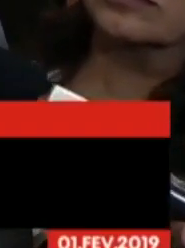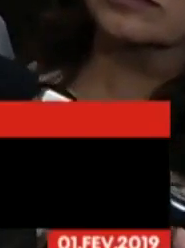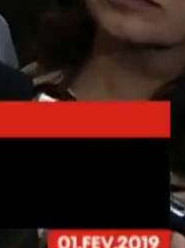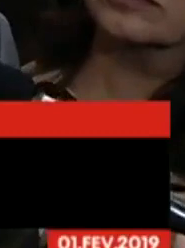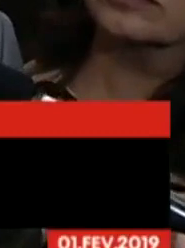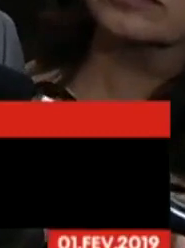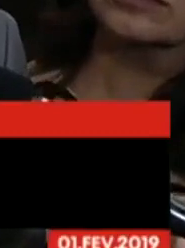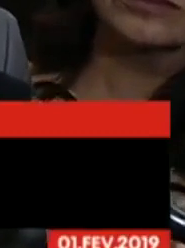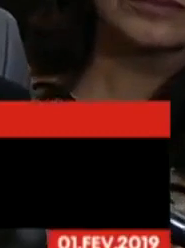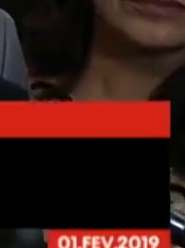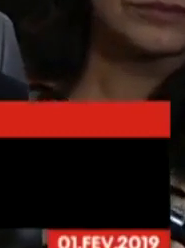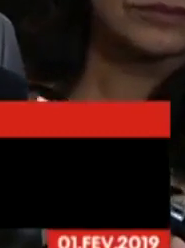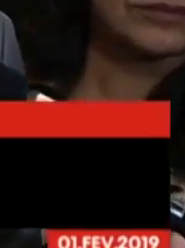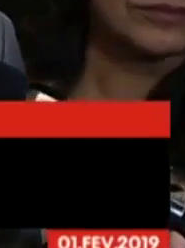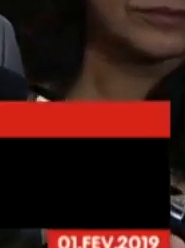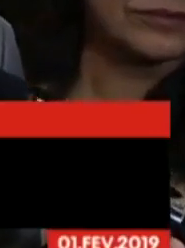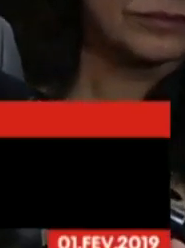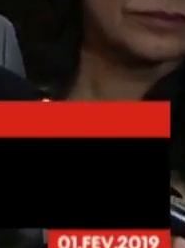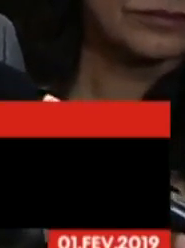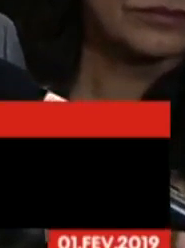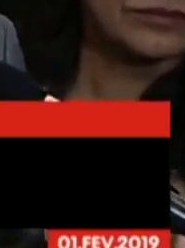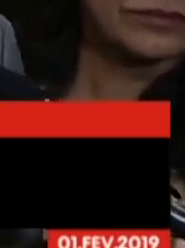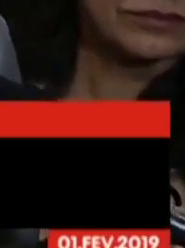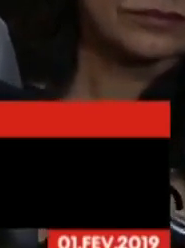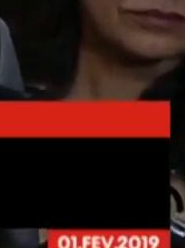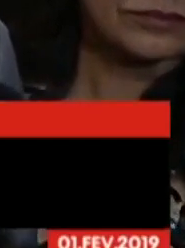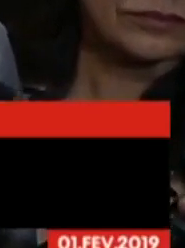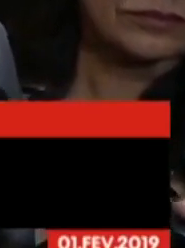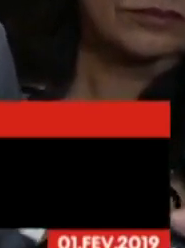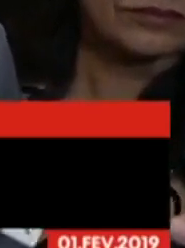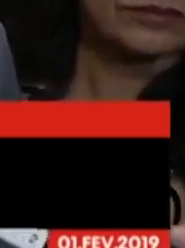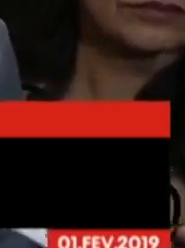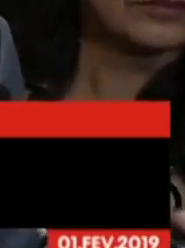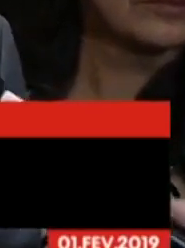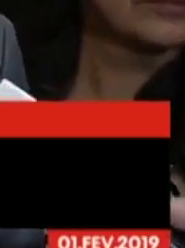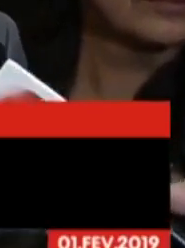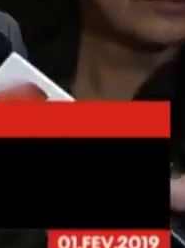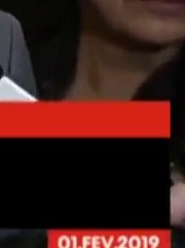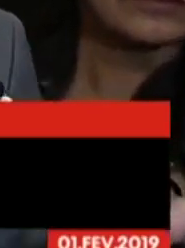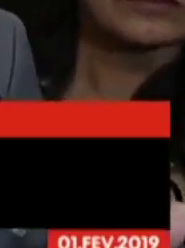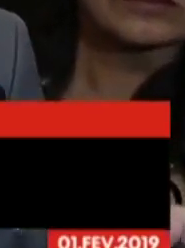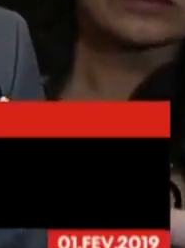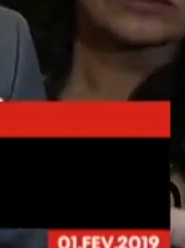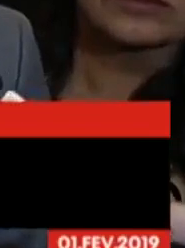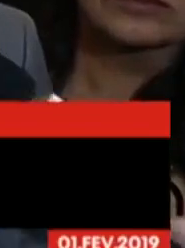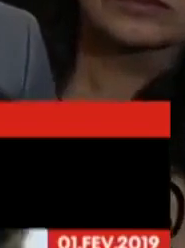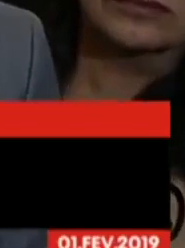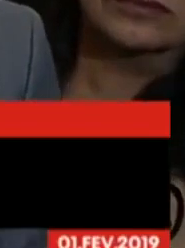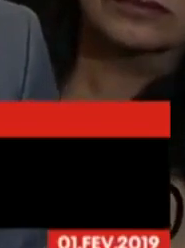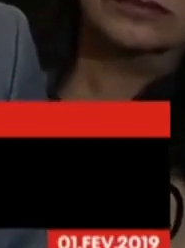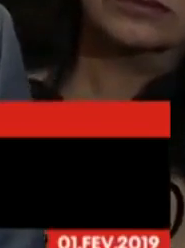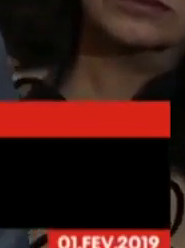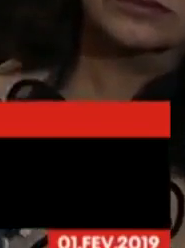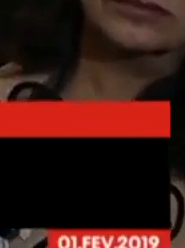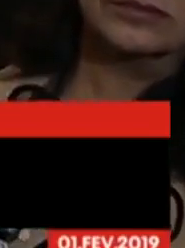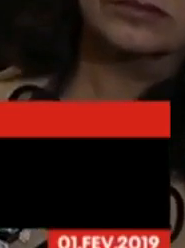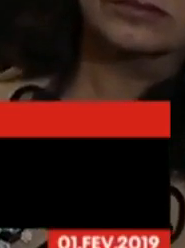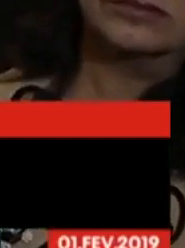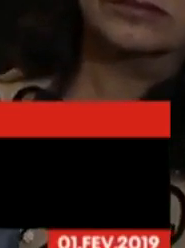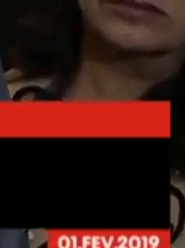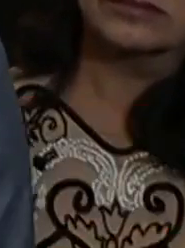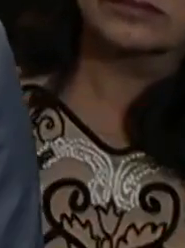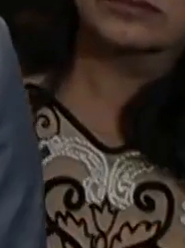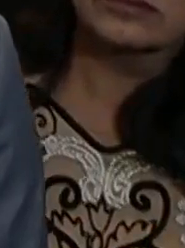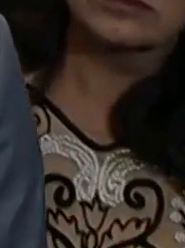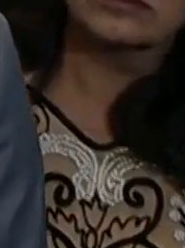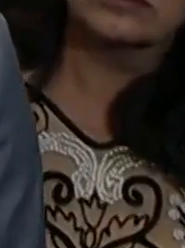com a ideia de que exemplo vem de cima e vamos iniciar dessa maneira. Só para terminar, governador, sobre reforma da